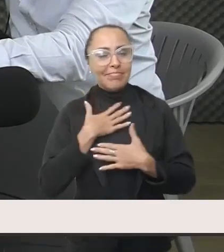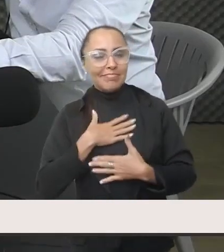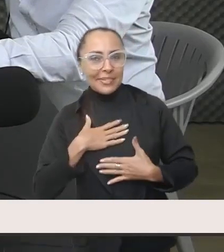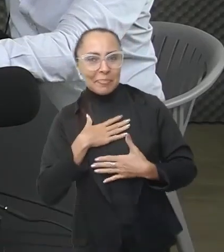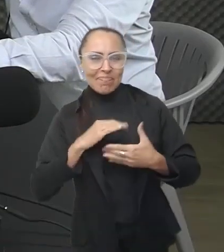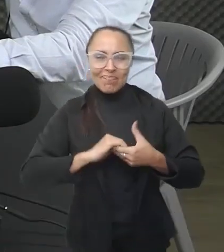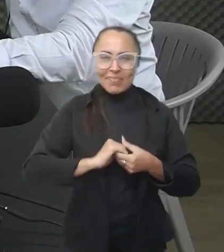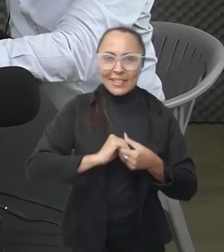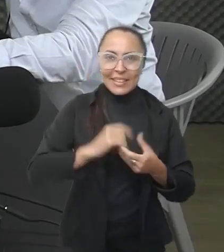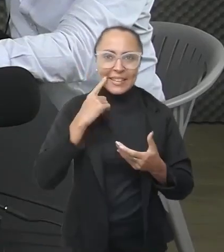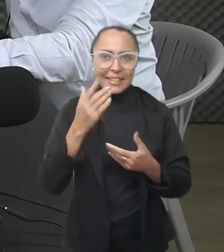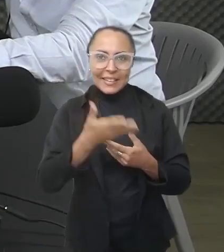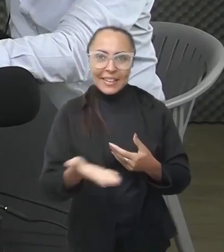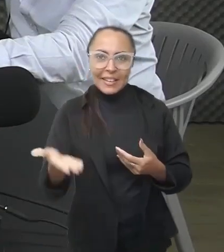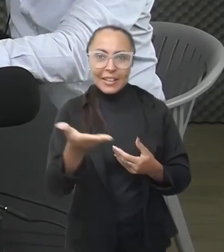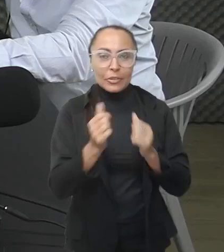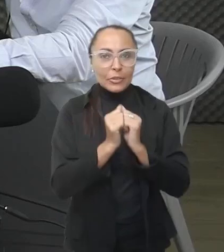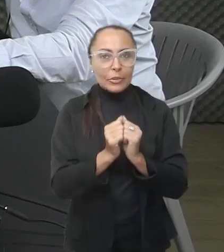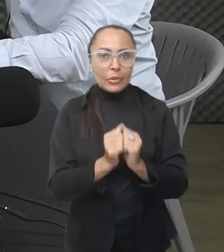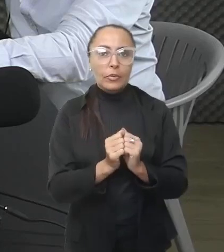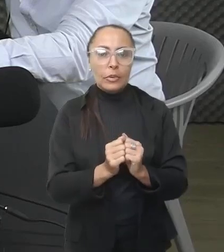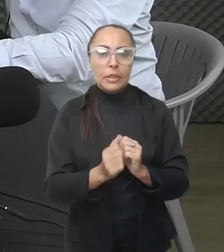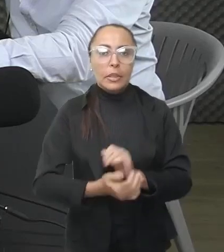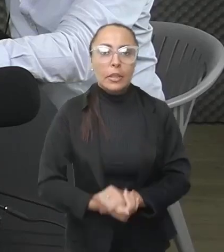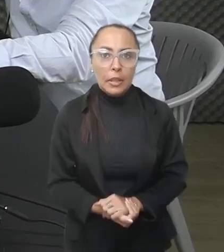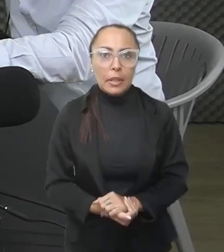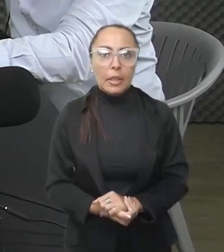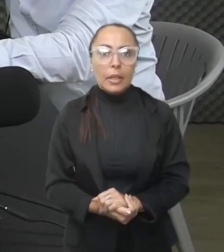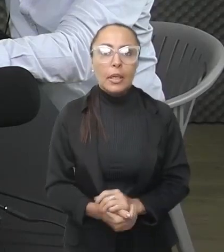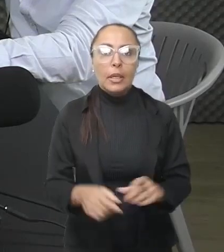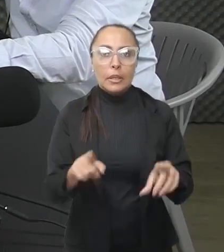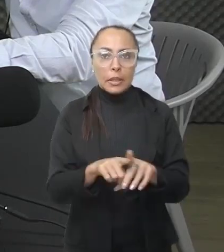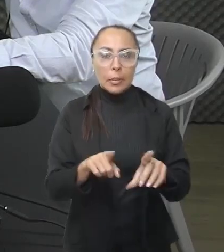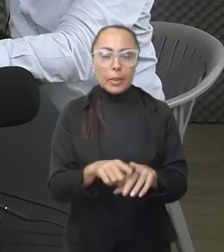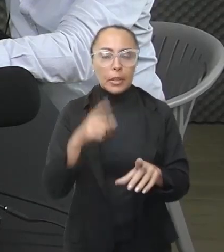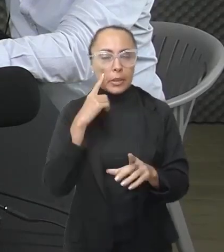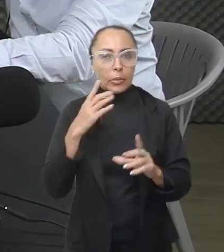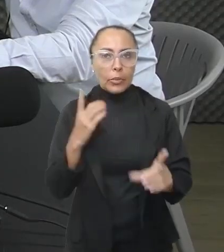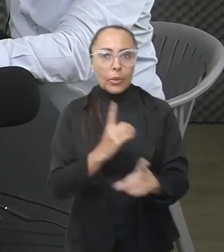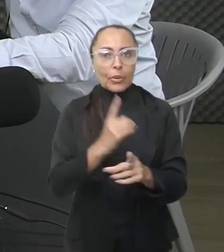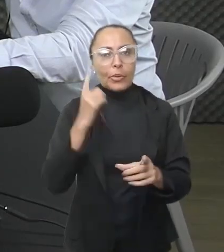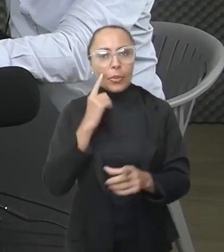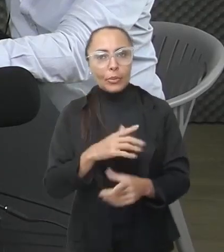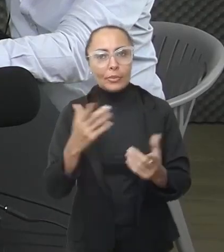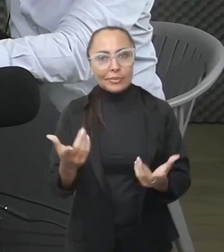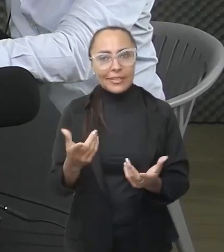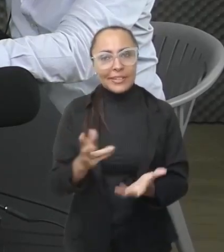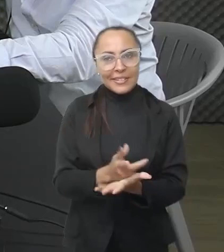vocês, contribuindo, né, com a Doc TV, agradecer pelo reencontro, né? O Eduardo sempre generoso